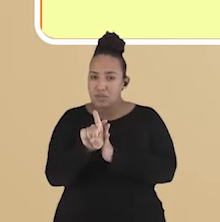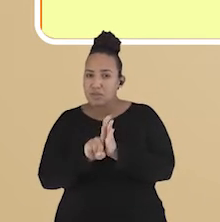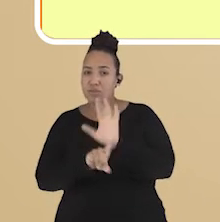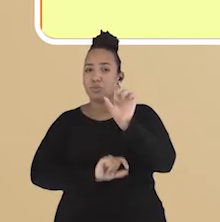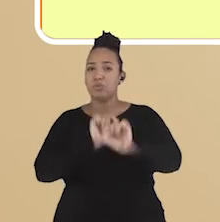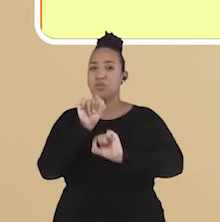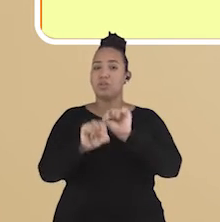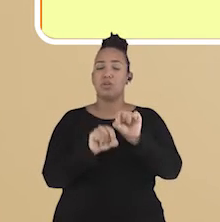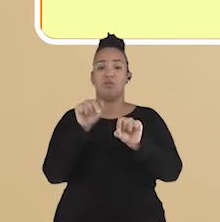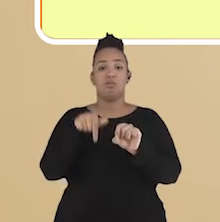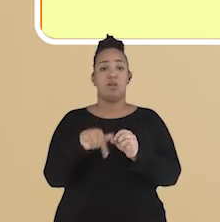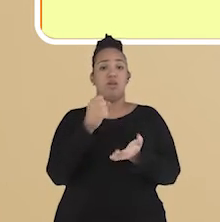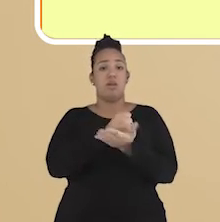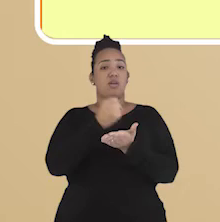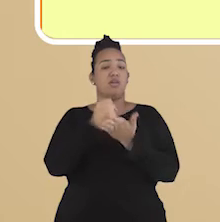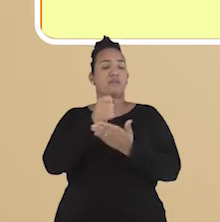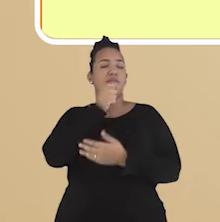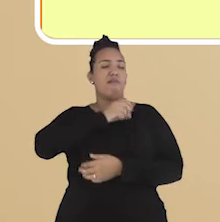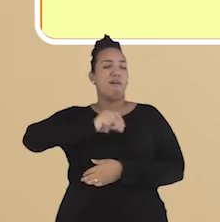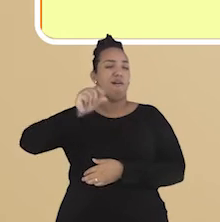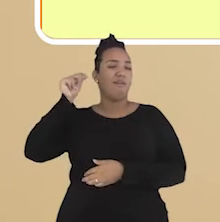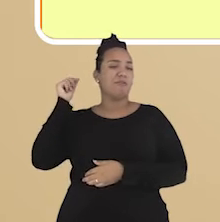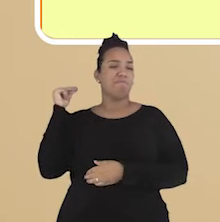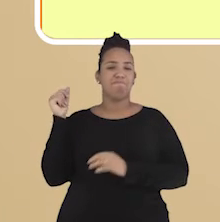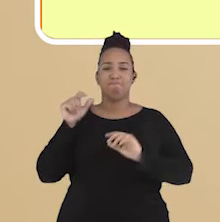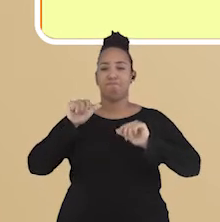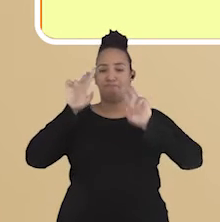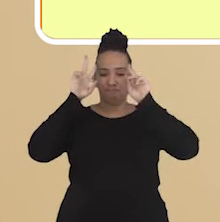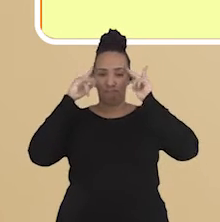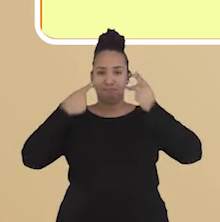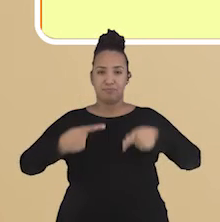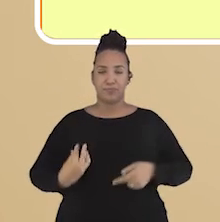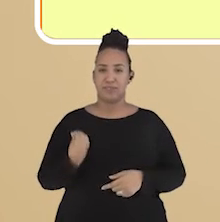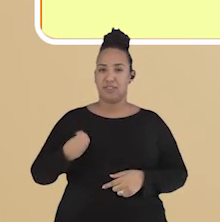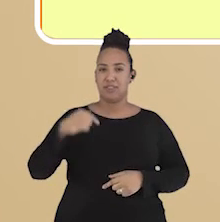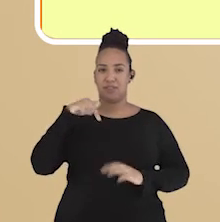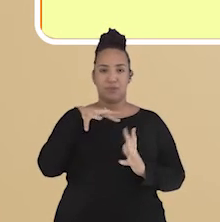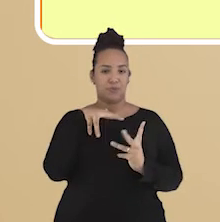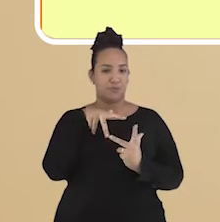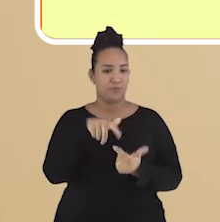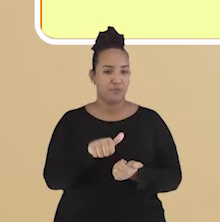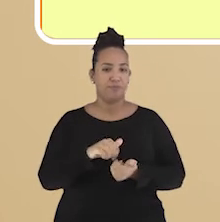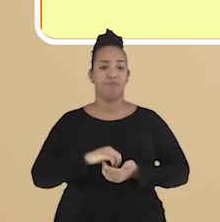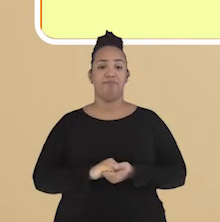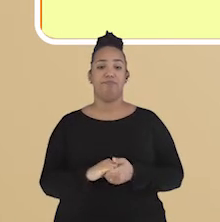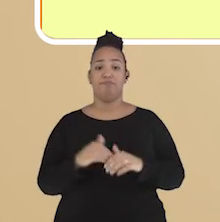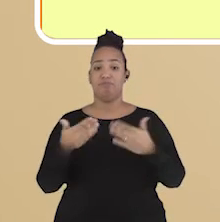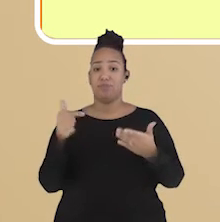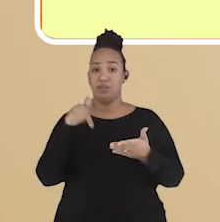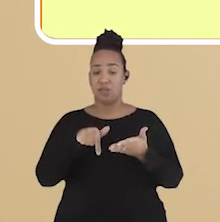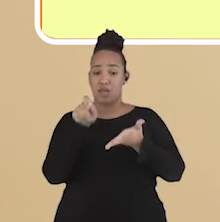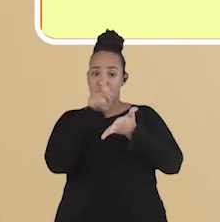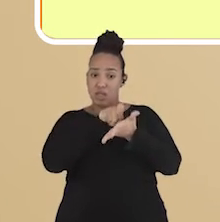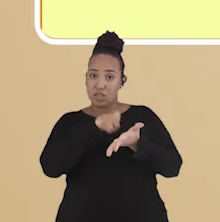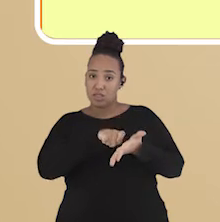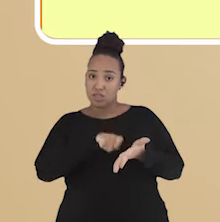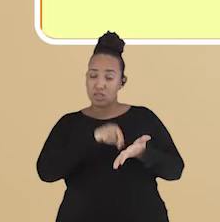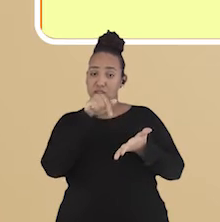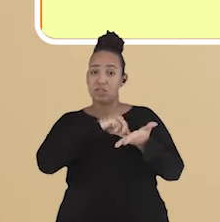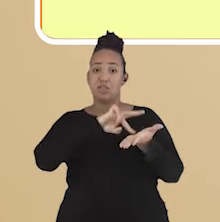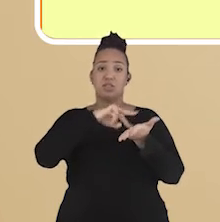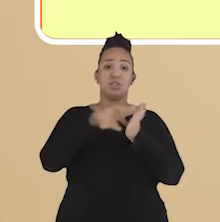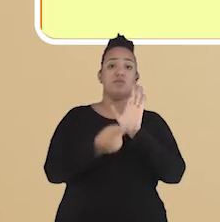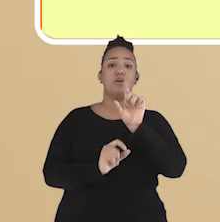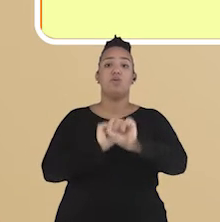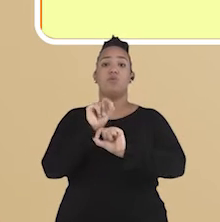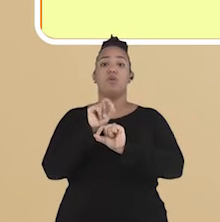dos mais antigos registros da atividade humana. E é importante lembrar que, mesmo não sendo considerado um tipo de escrita, as pinturas